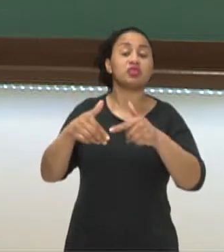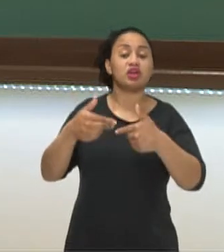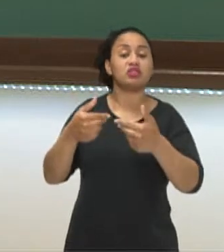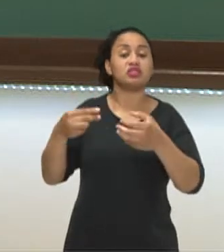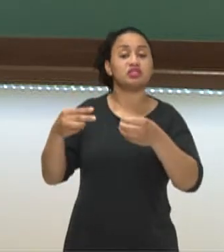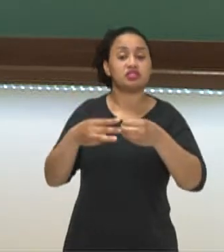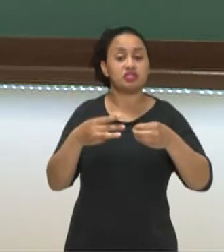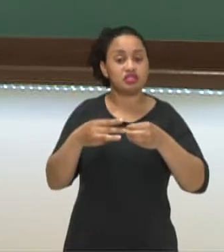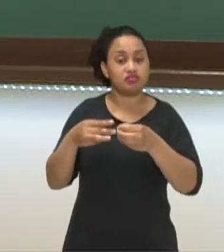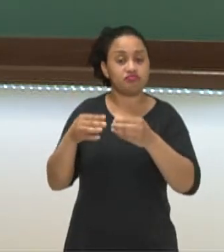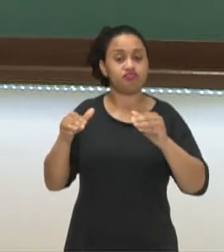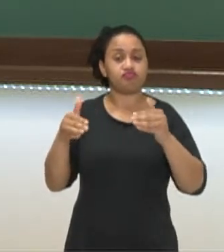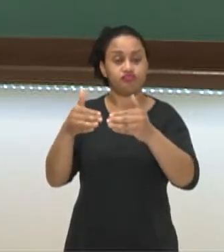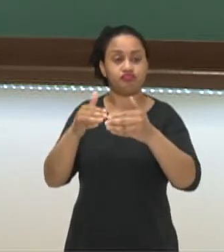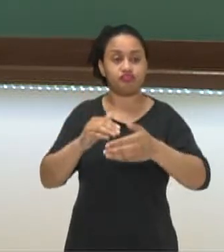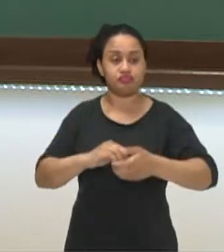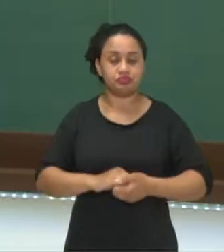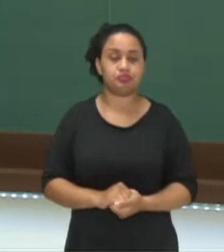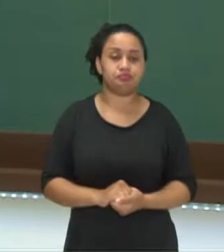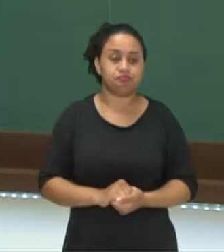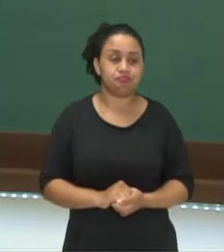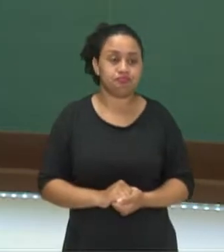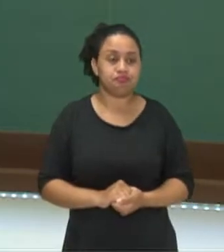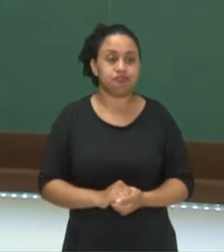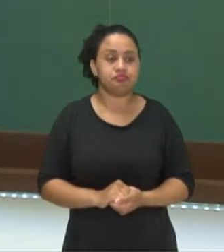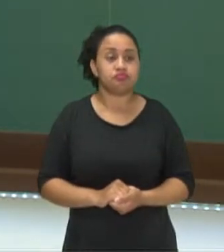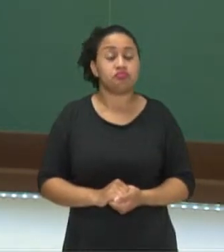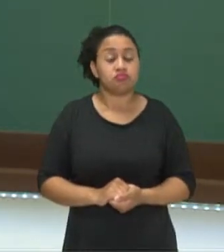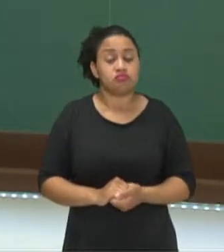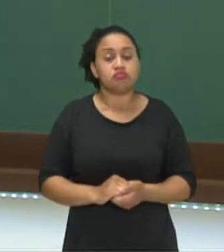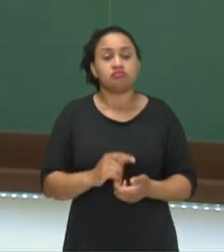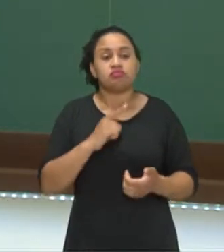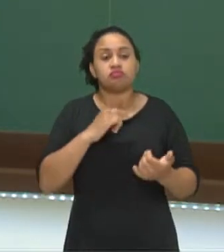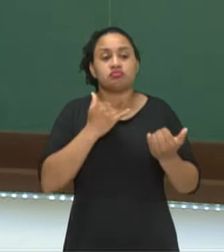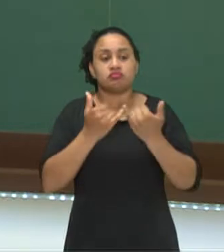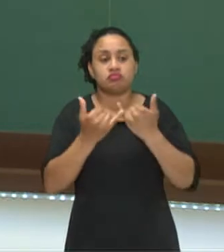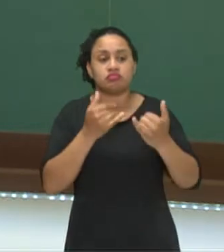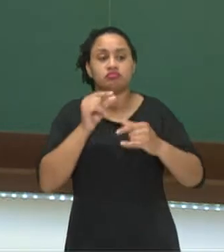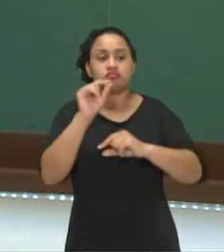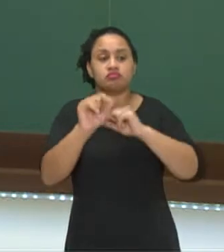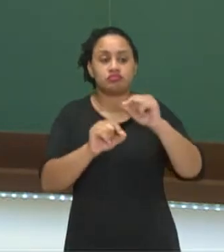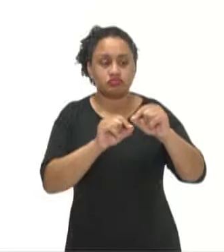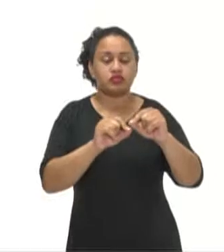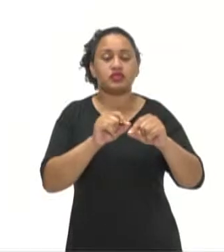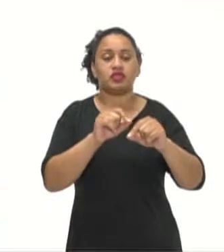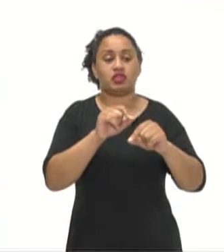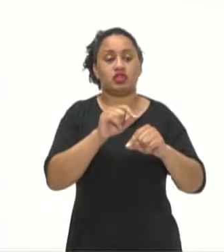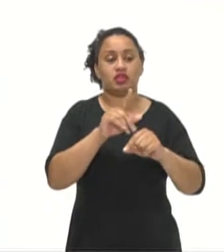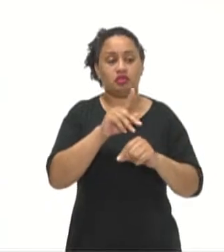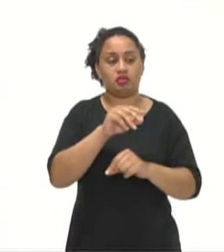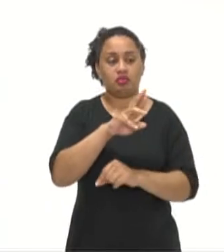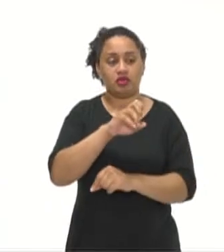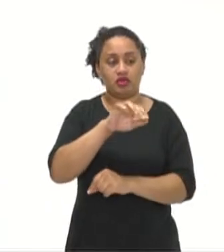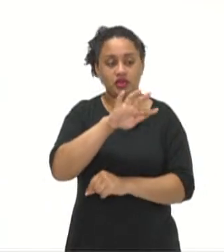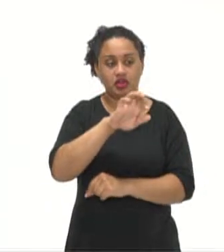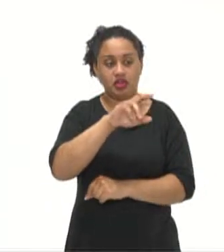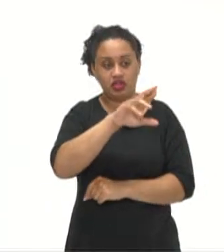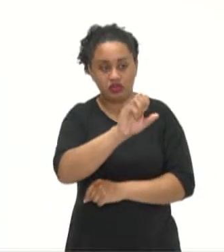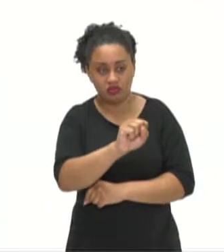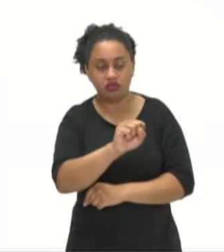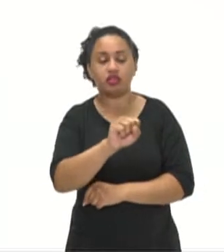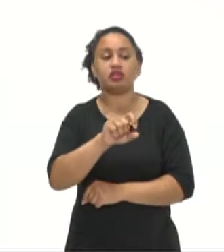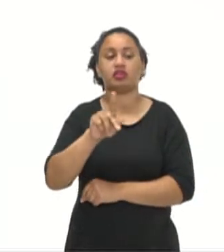célula específica, tá? A semelhança, então, dos protozoários, por exemplo, dos